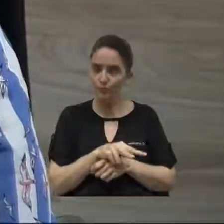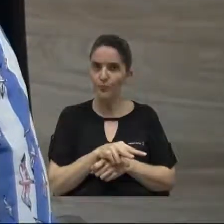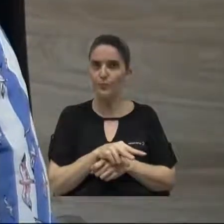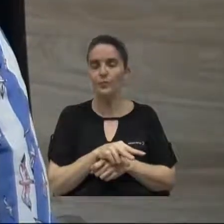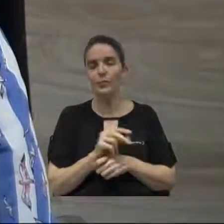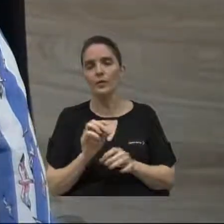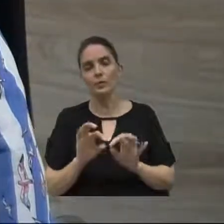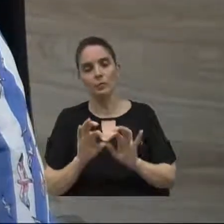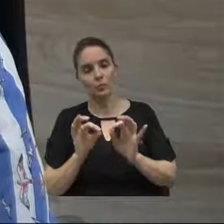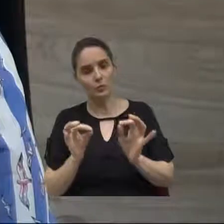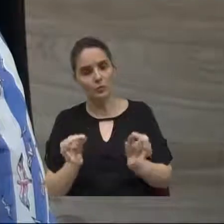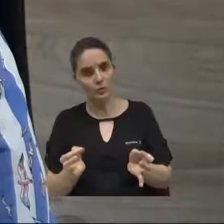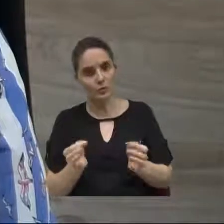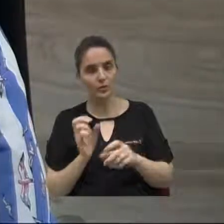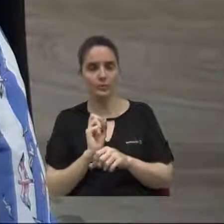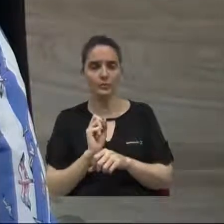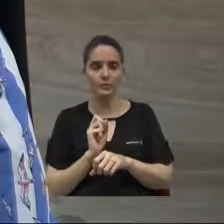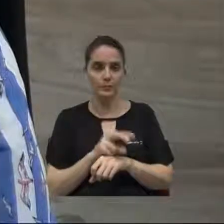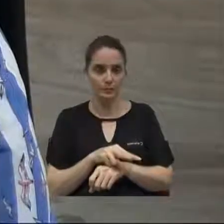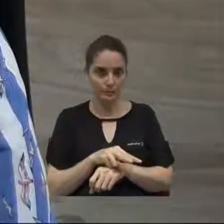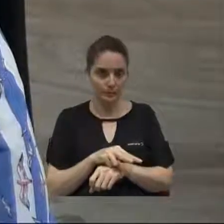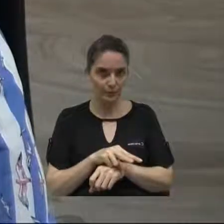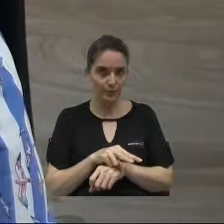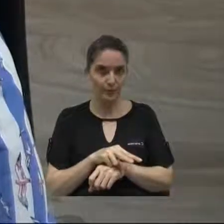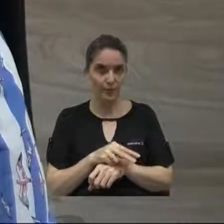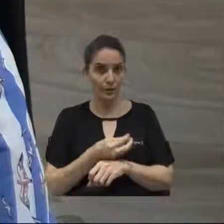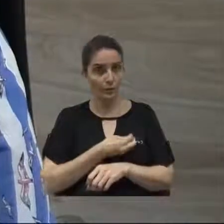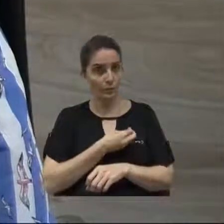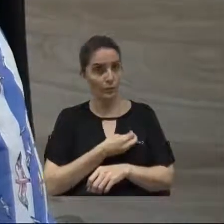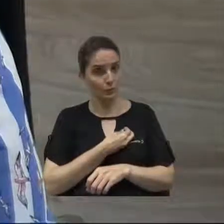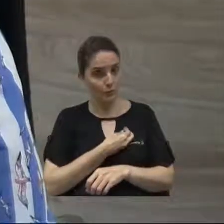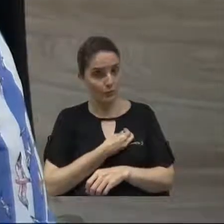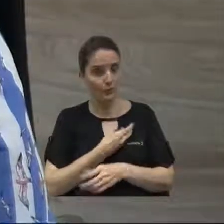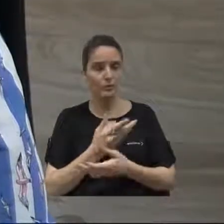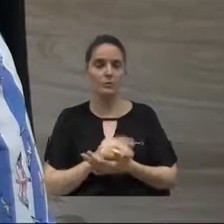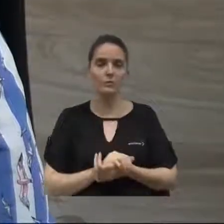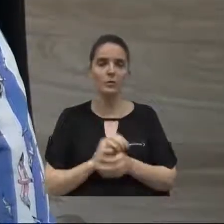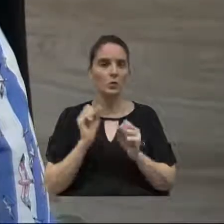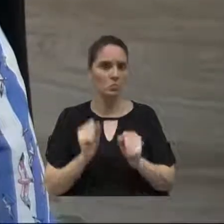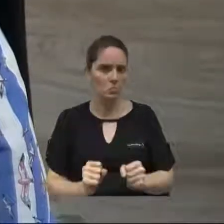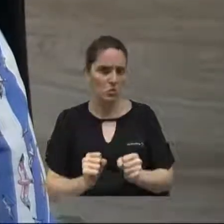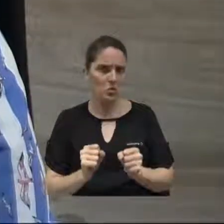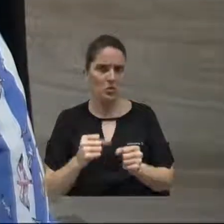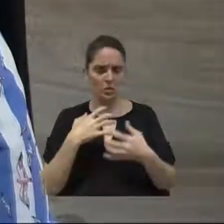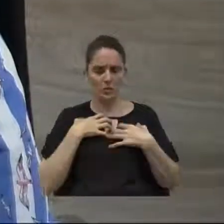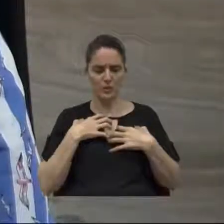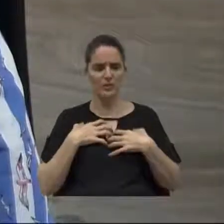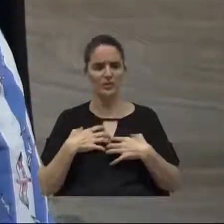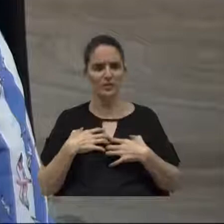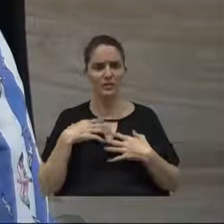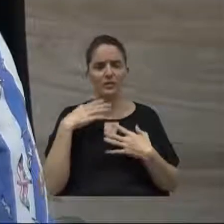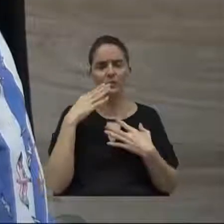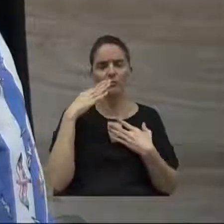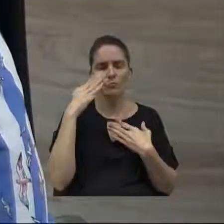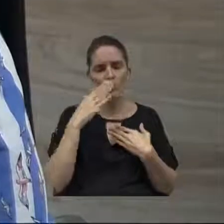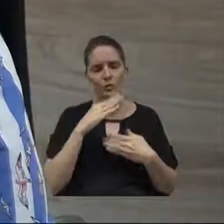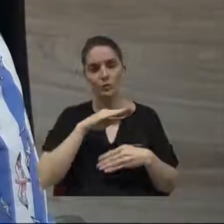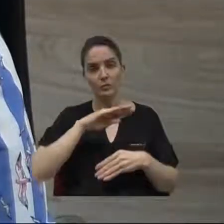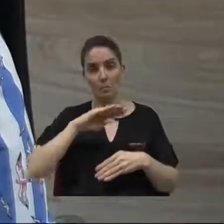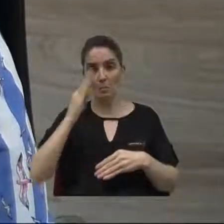atenuado, tem aquela que é vírus, né, o vírus vivo, ativo. Pode dar reação? Sim. Mas